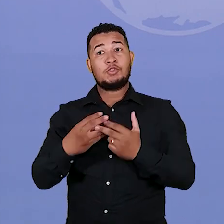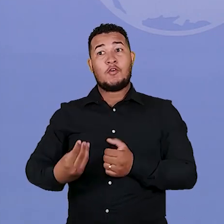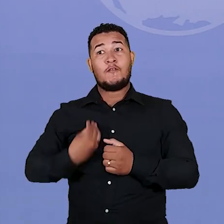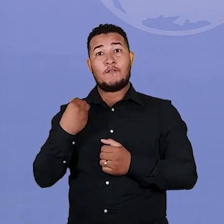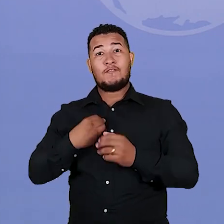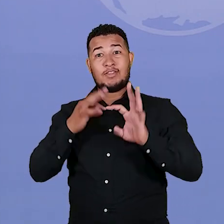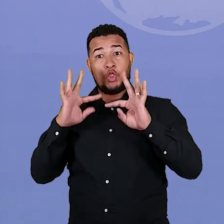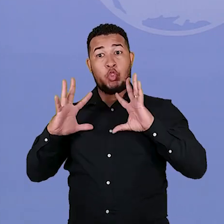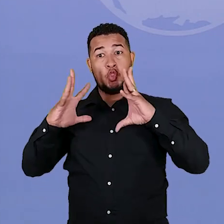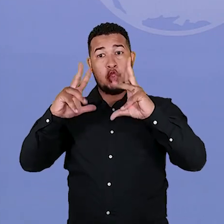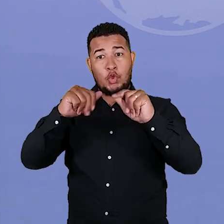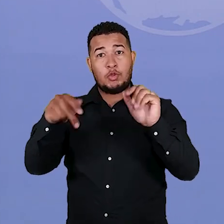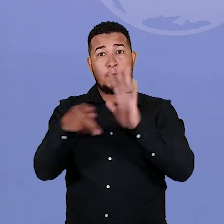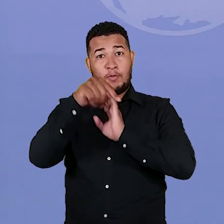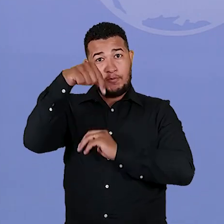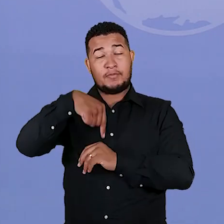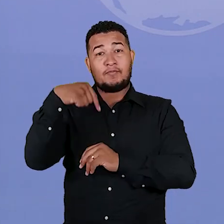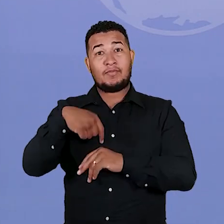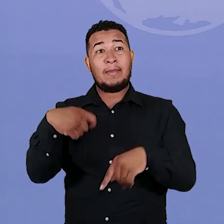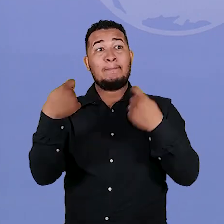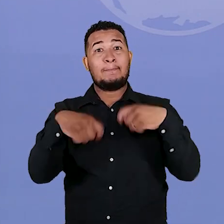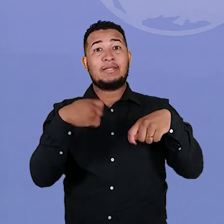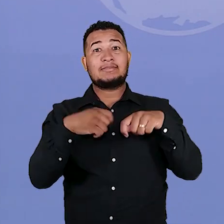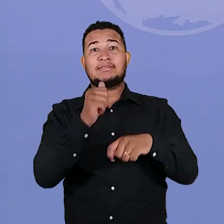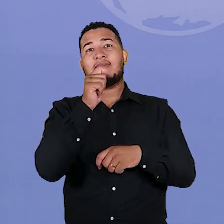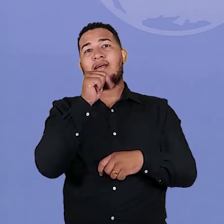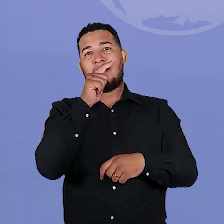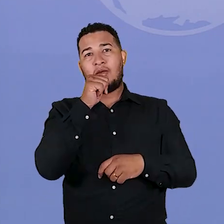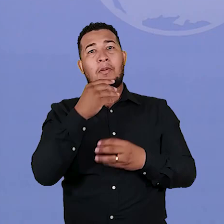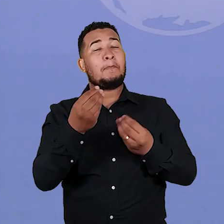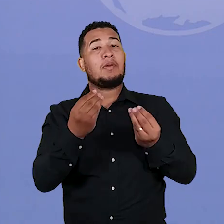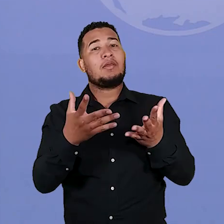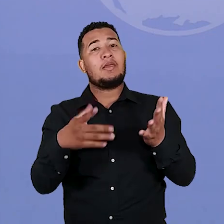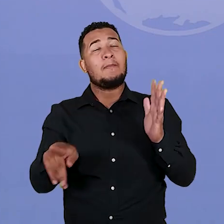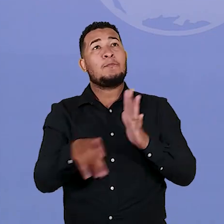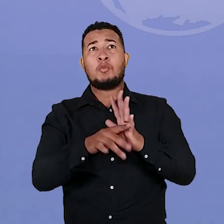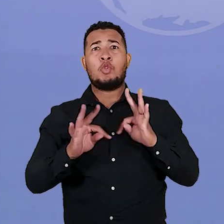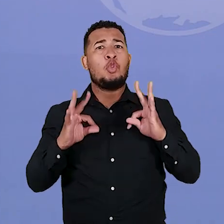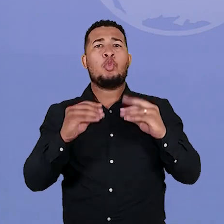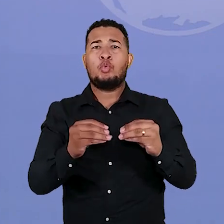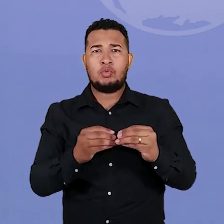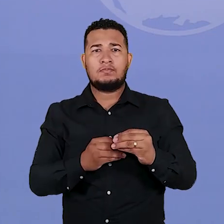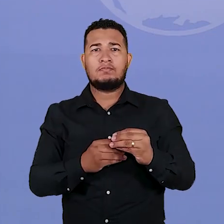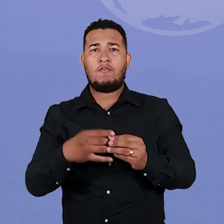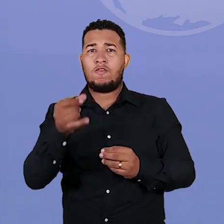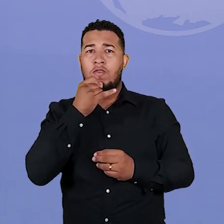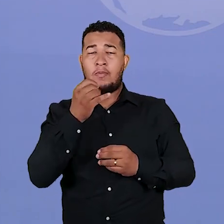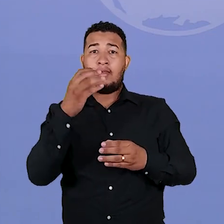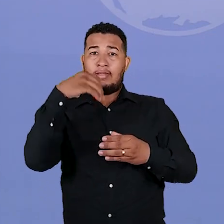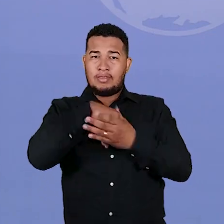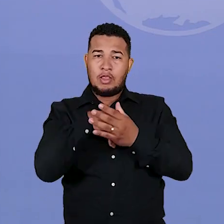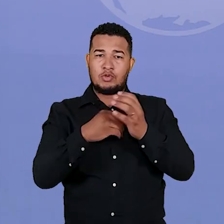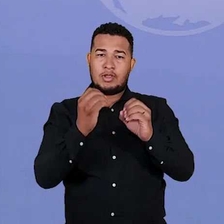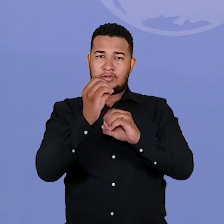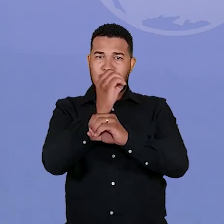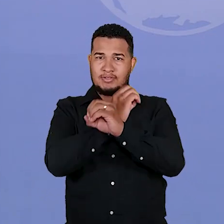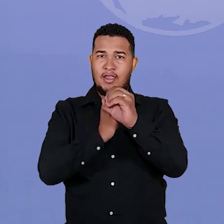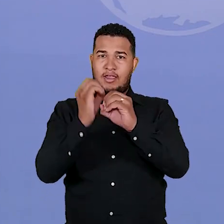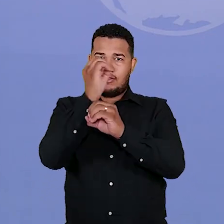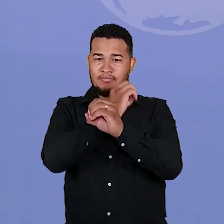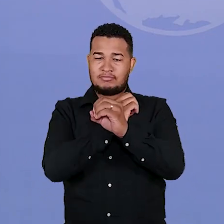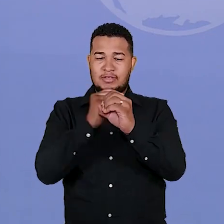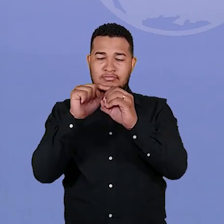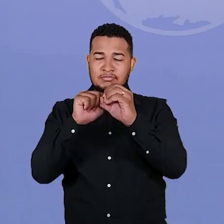Então, todos os seres vivos deste planeta dependem da água para fazer tudo. Tá? Então, dentro das